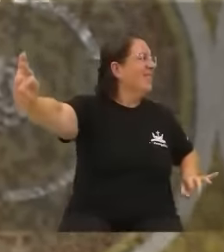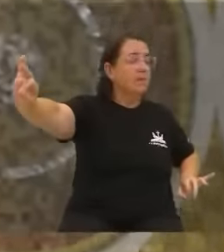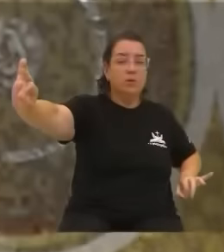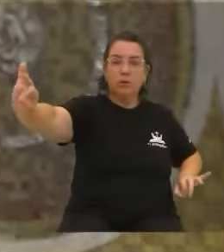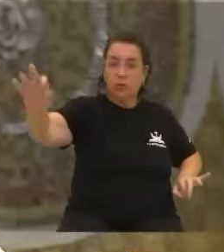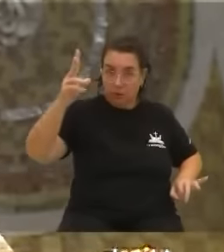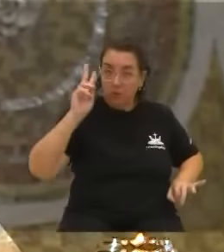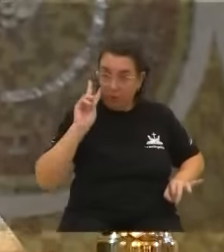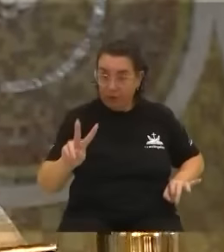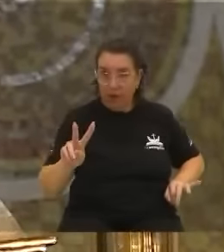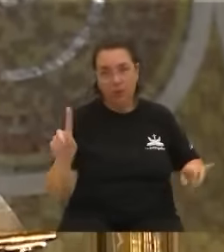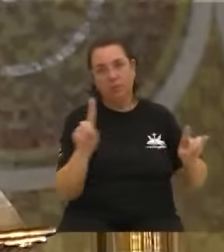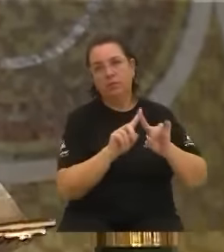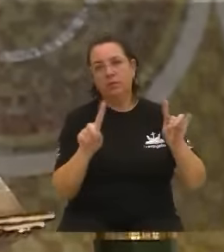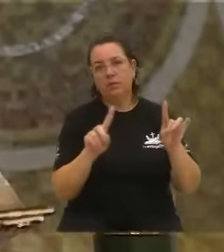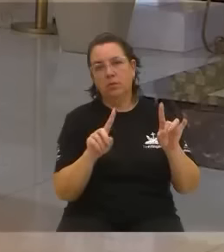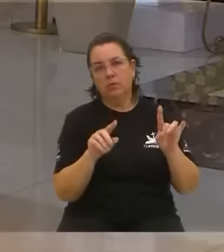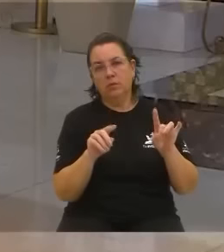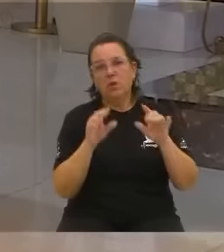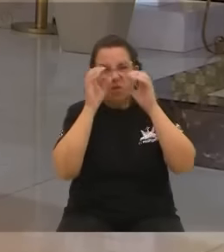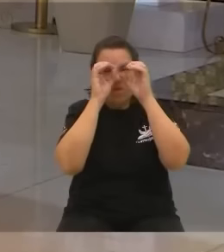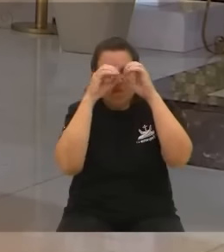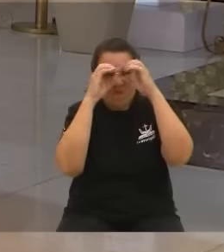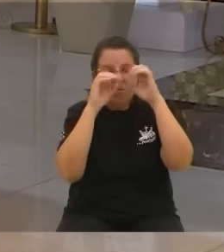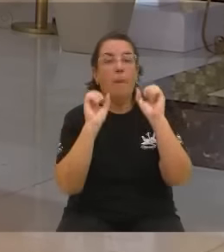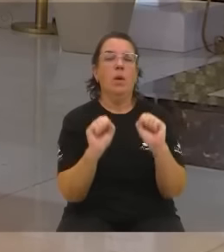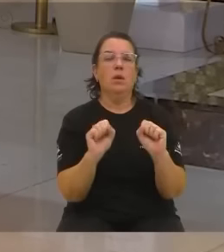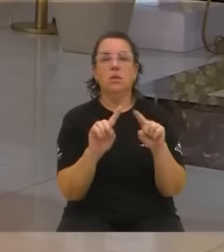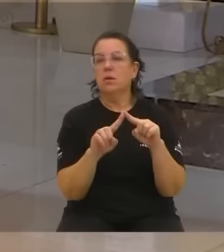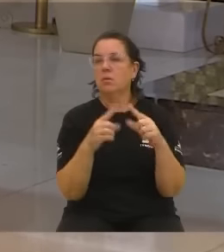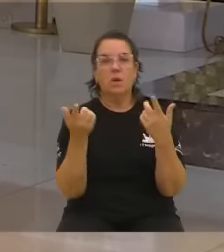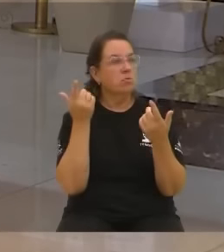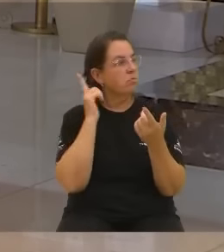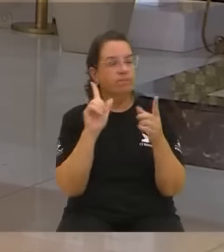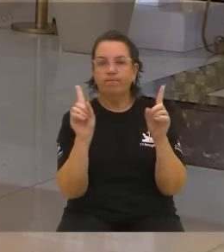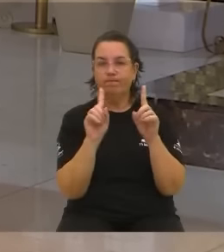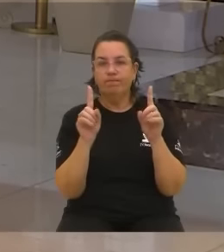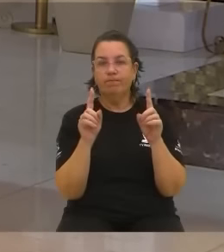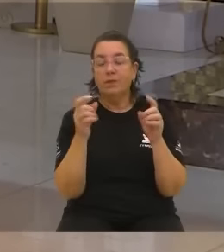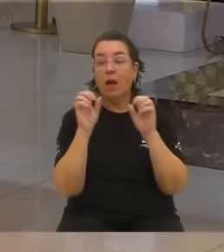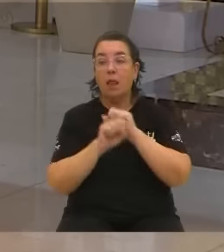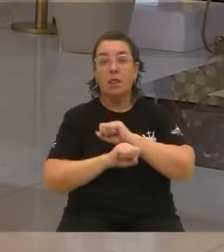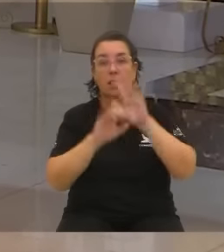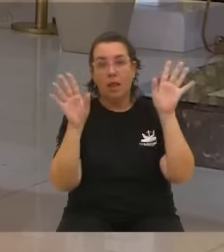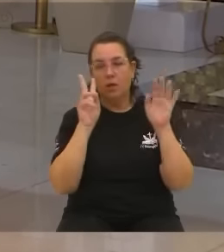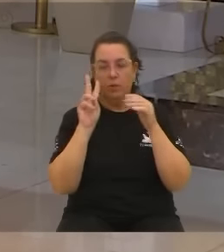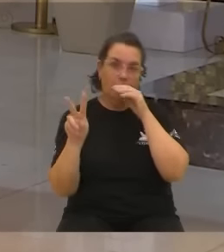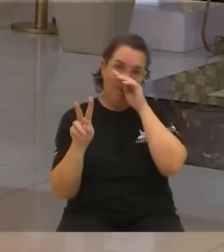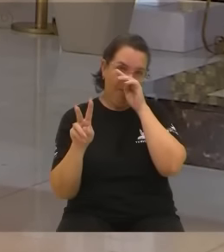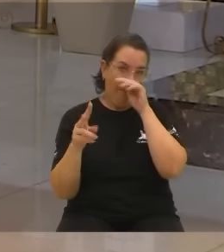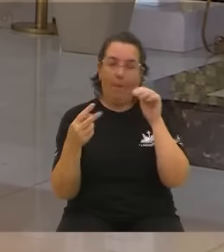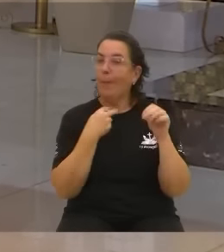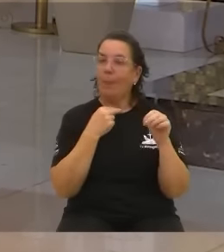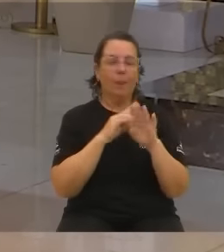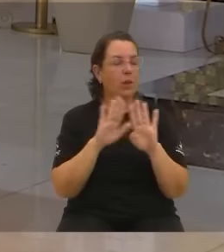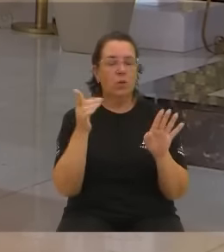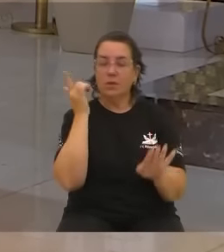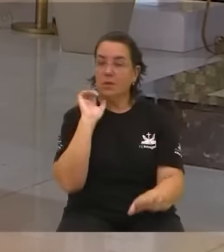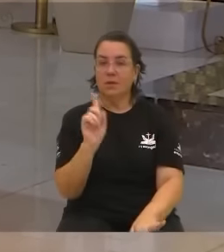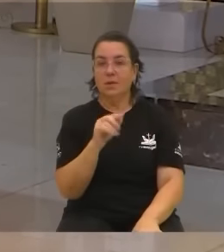Vê? Pode pegar binóculo, pode pegar telescópio, mas para ver precisa